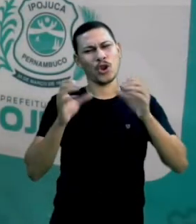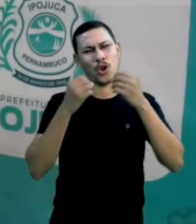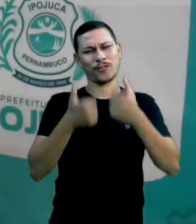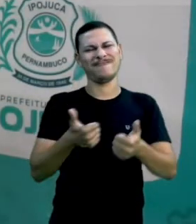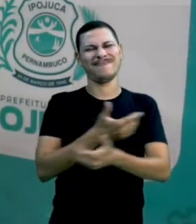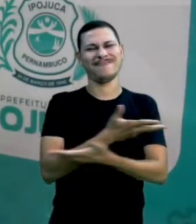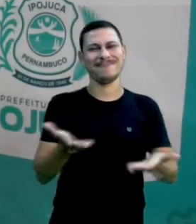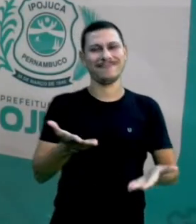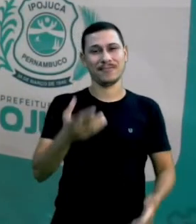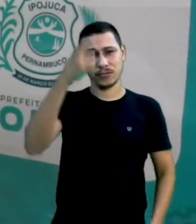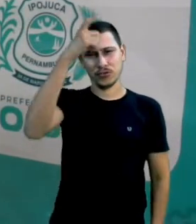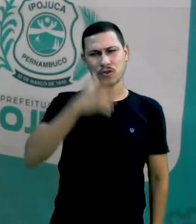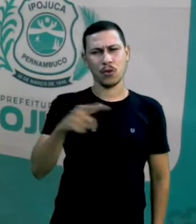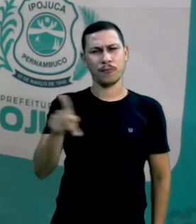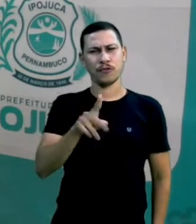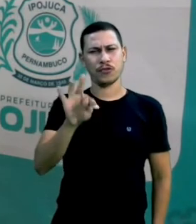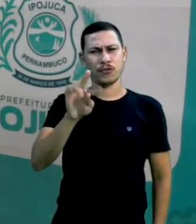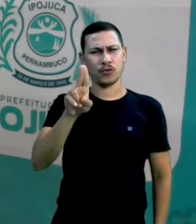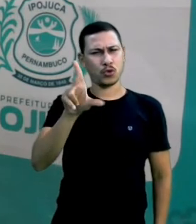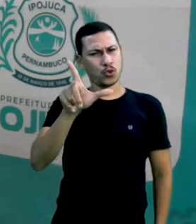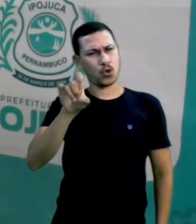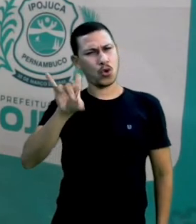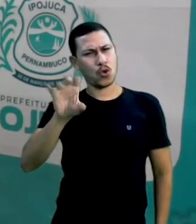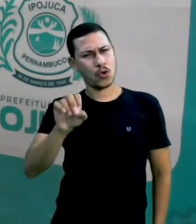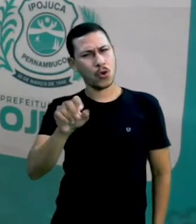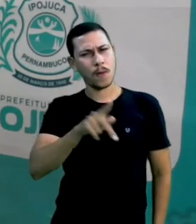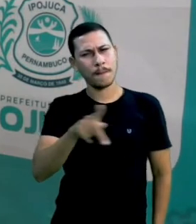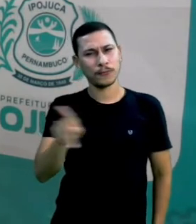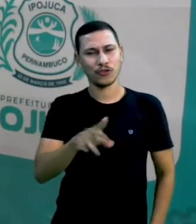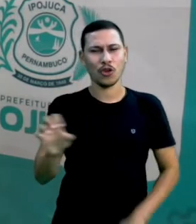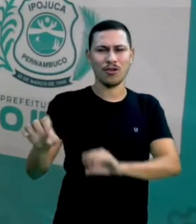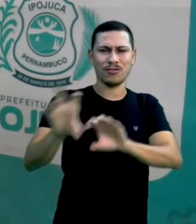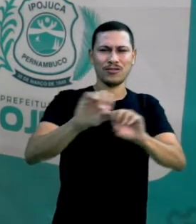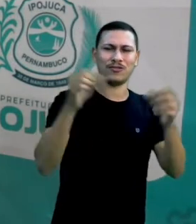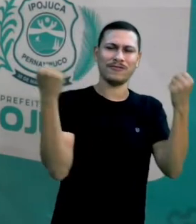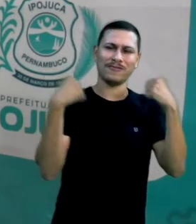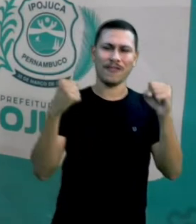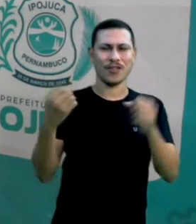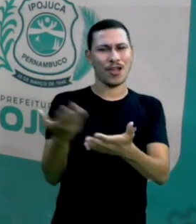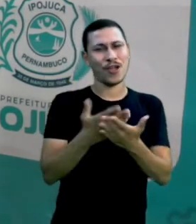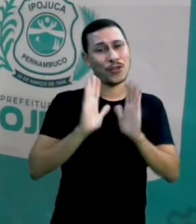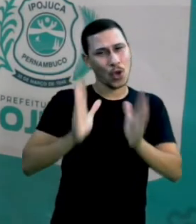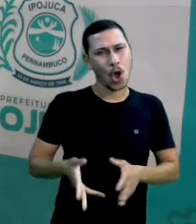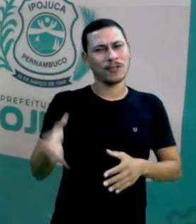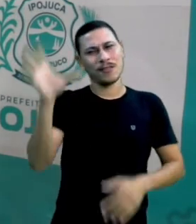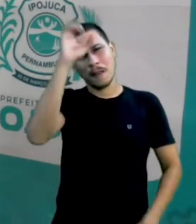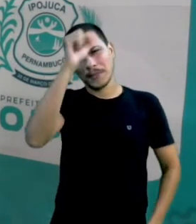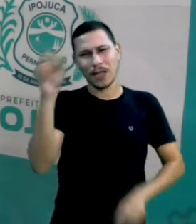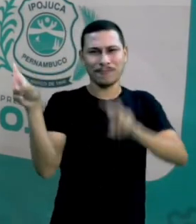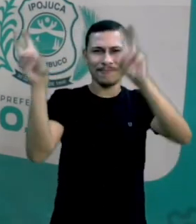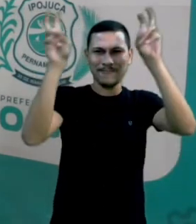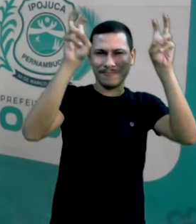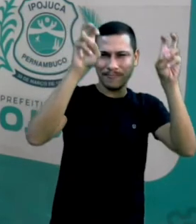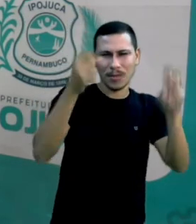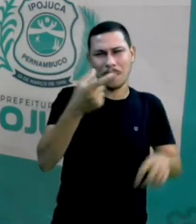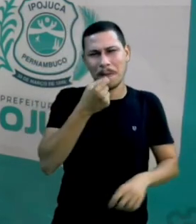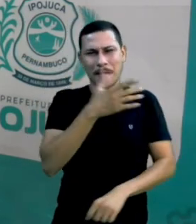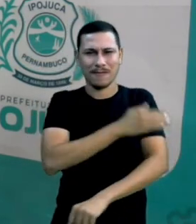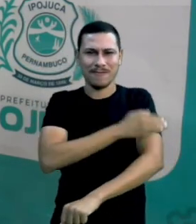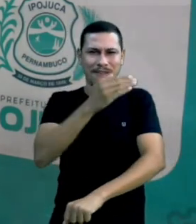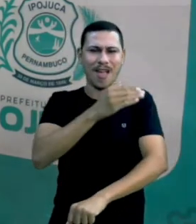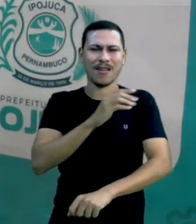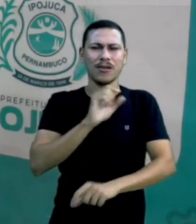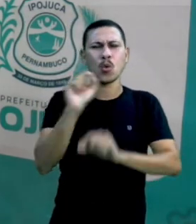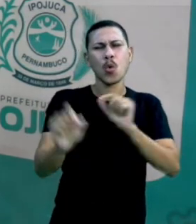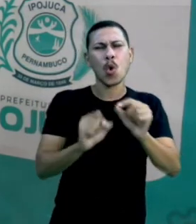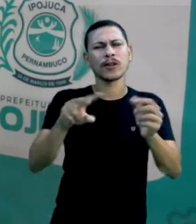Pessoal, tudo bom com vocês? Eu sou o professor Túlio, professor de Educação Física, e na aula de hoje nós vamos falar sobre os efeitos anabólicos.